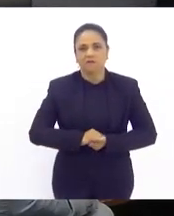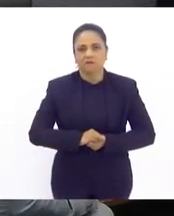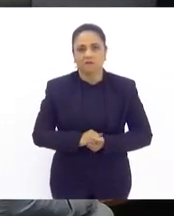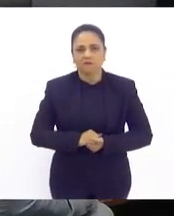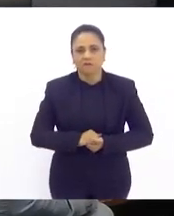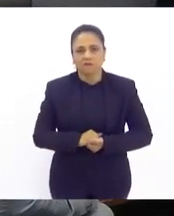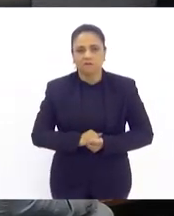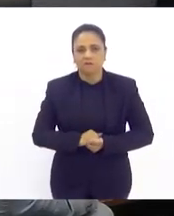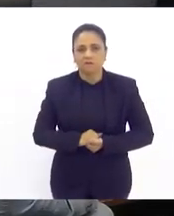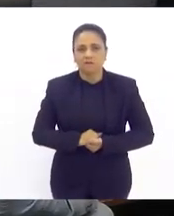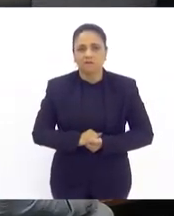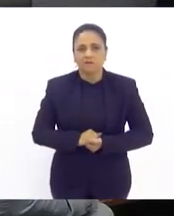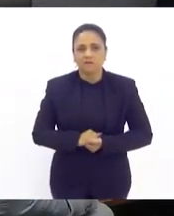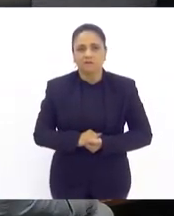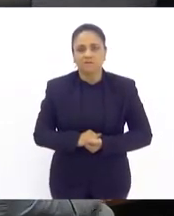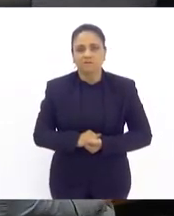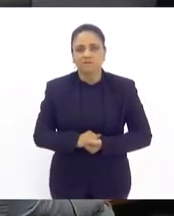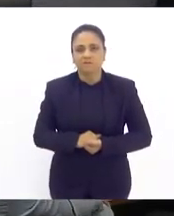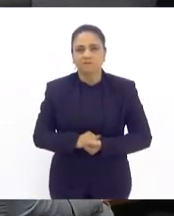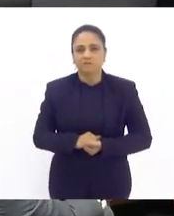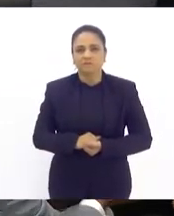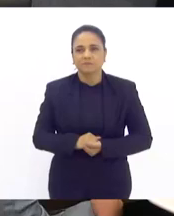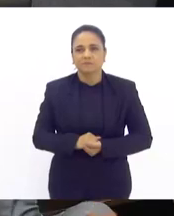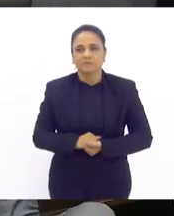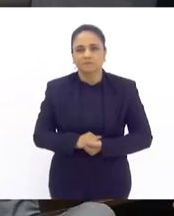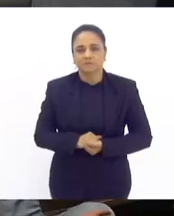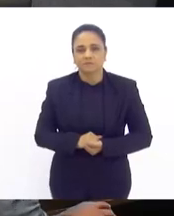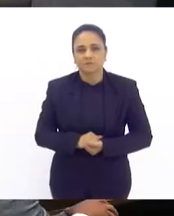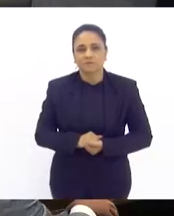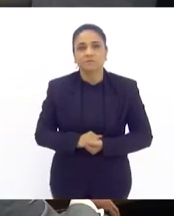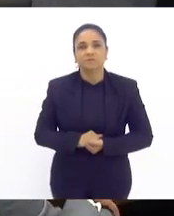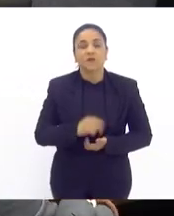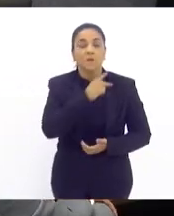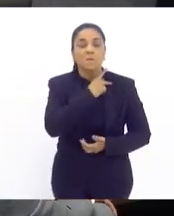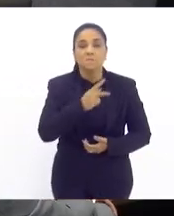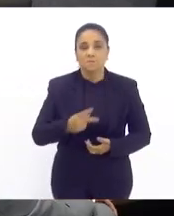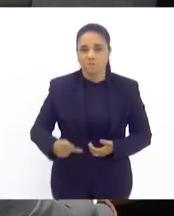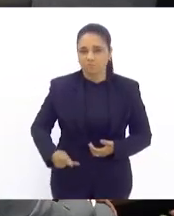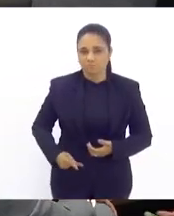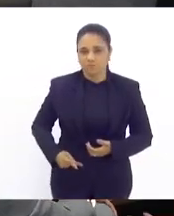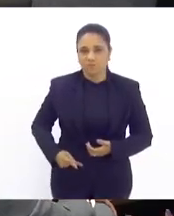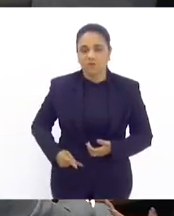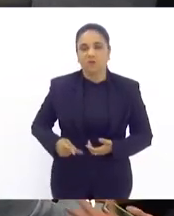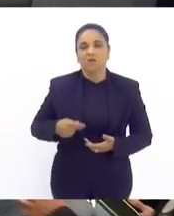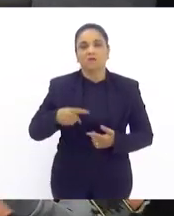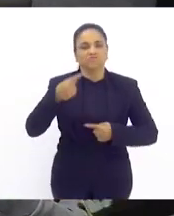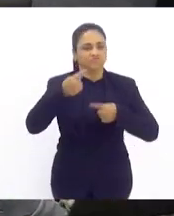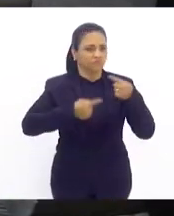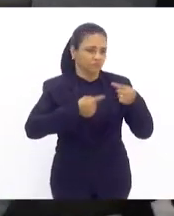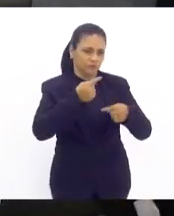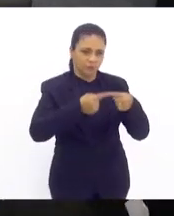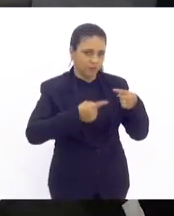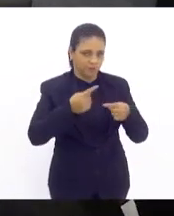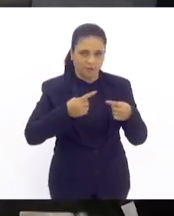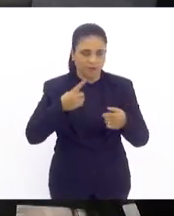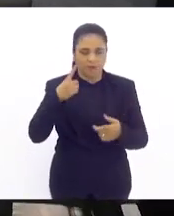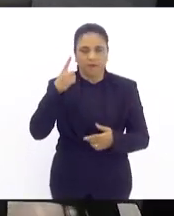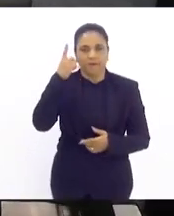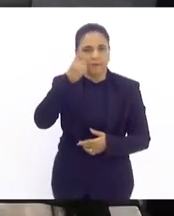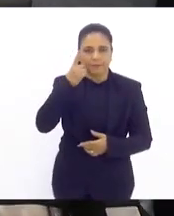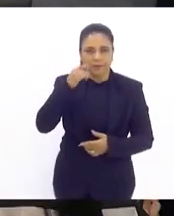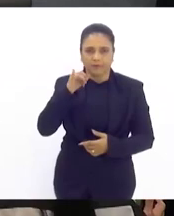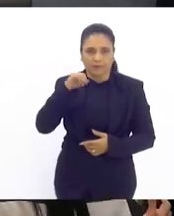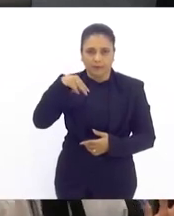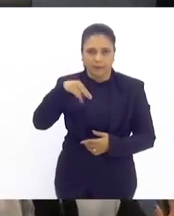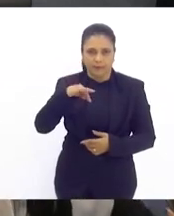pela ordem de nosso nome Deputado Serafim senhor presidente eu não vou aprofundar esse debate que a deputada indiana Lau trouxe